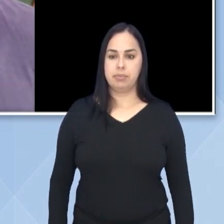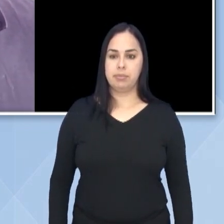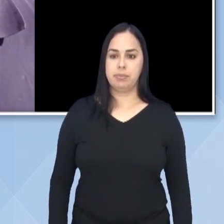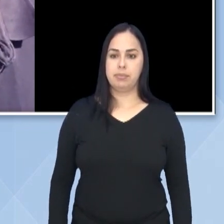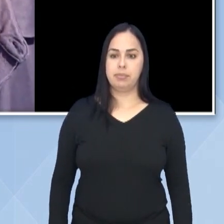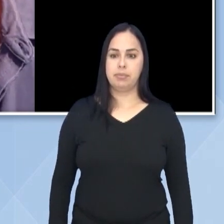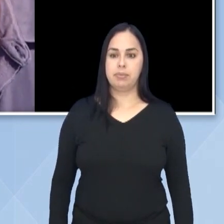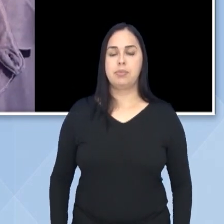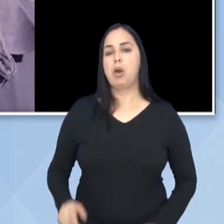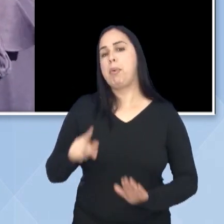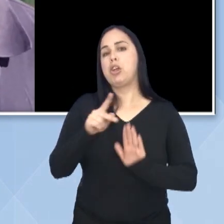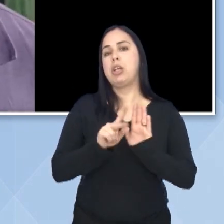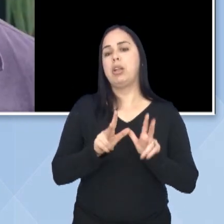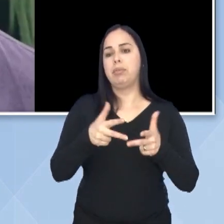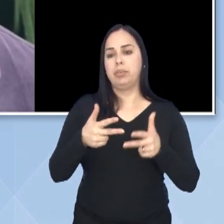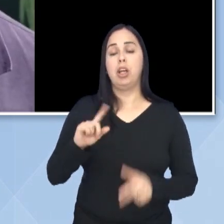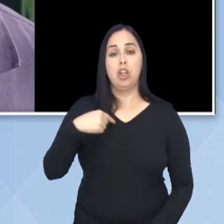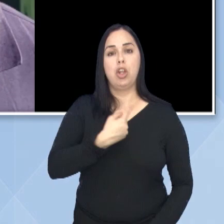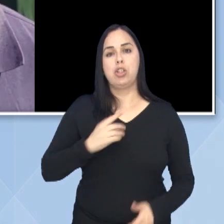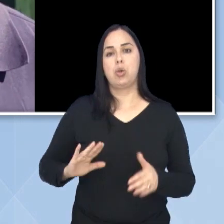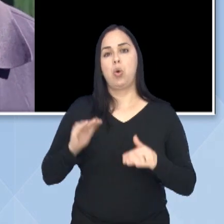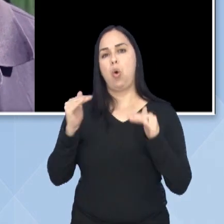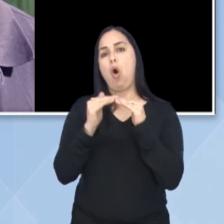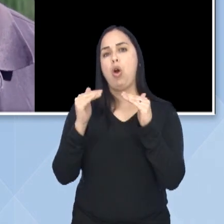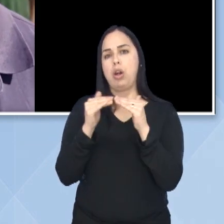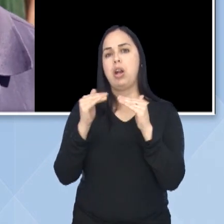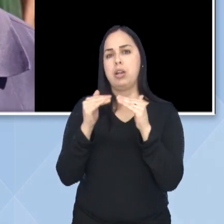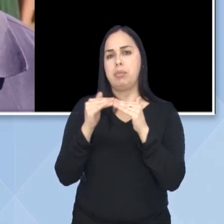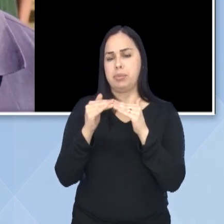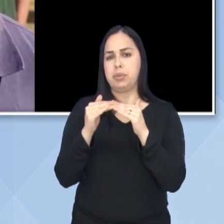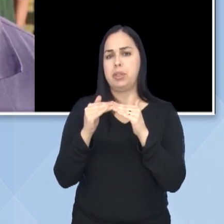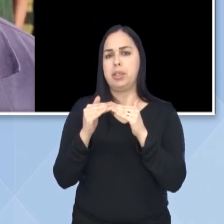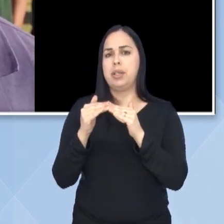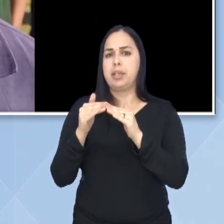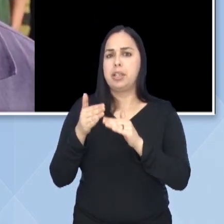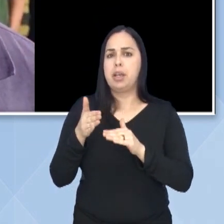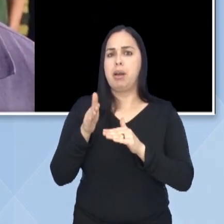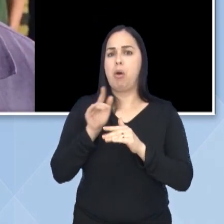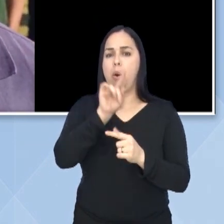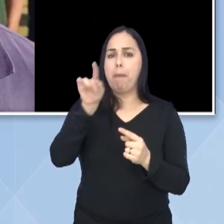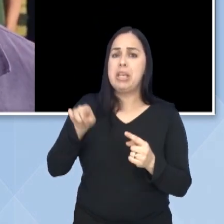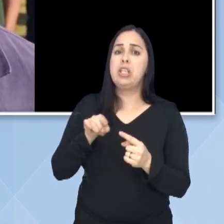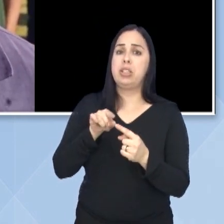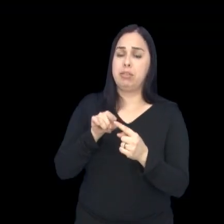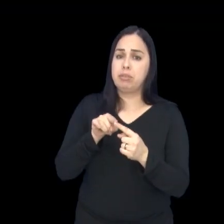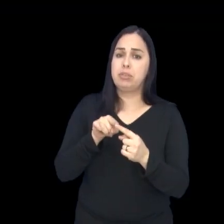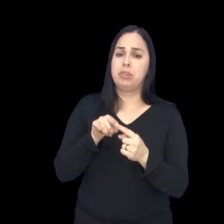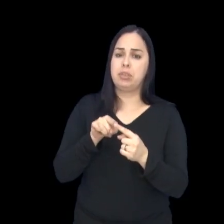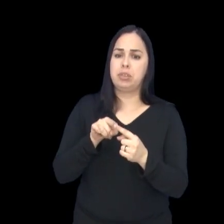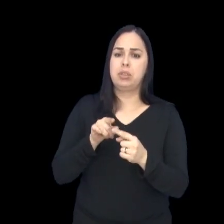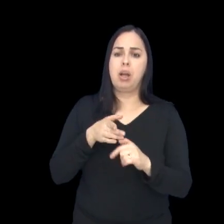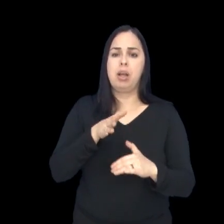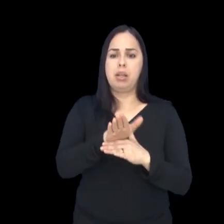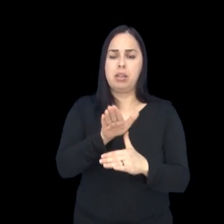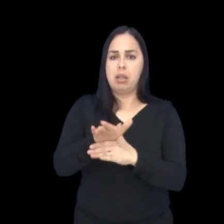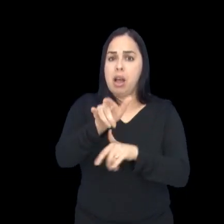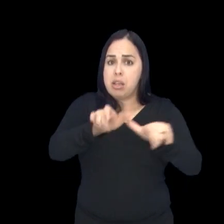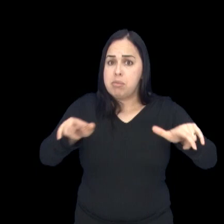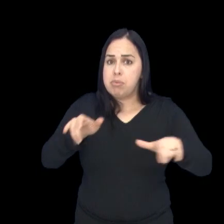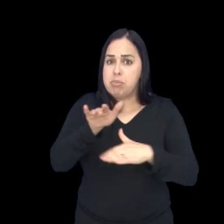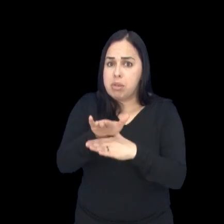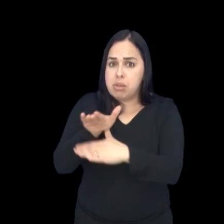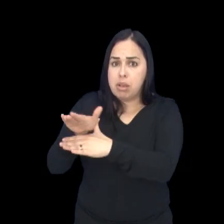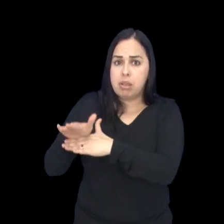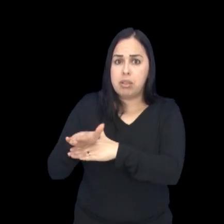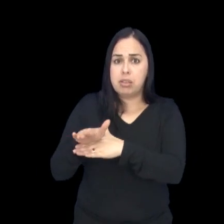Projeto que está lá na Câmara, Baraldo. Nós somos a favor de qualquer iniciativa que tenha por objetivo final ajudar as pessoas que mais precisam, ajudar